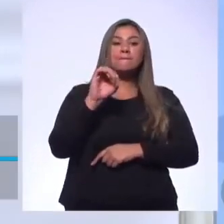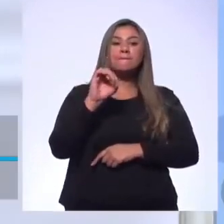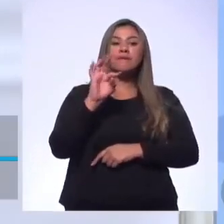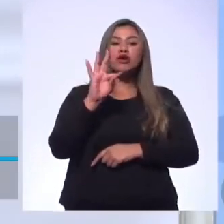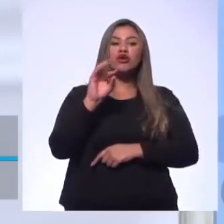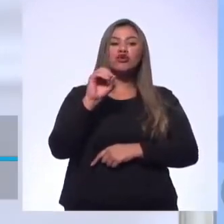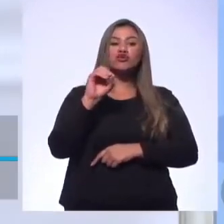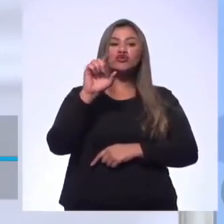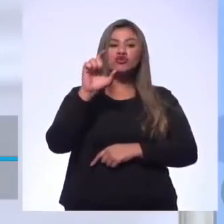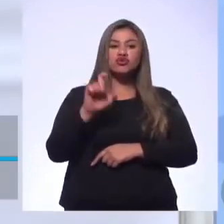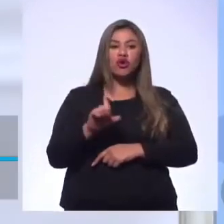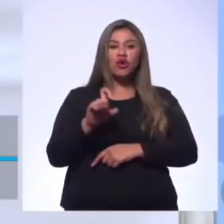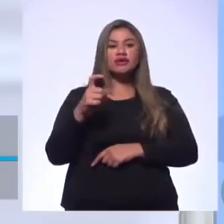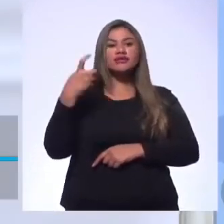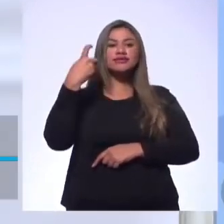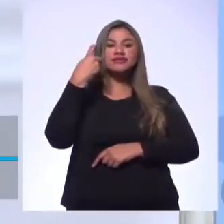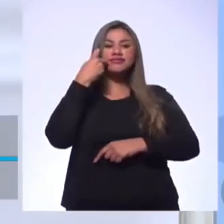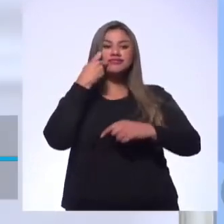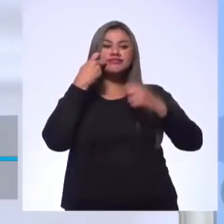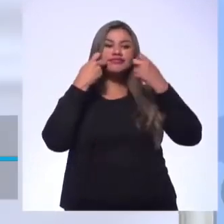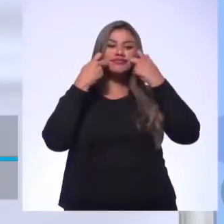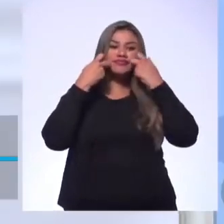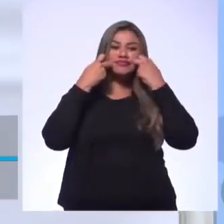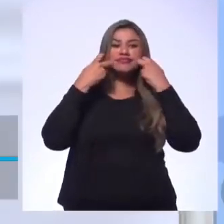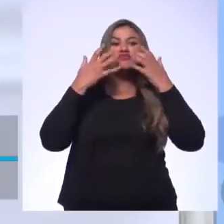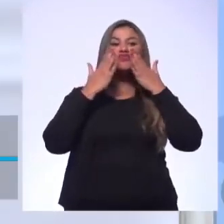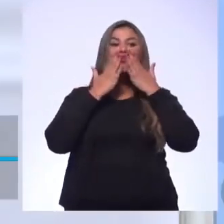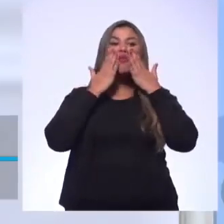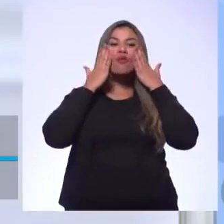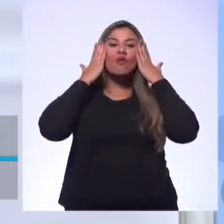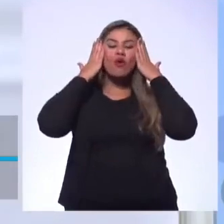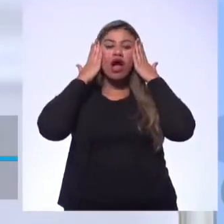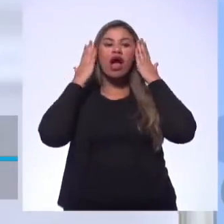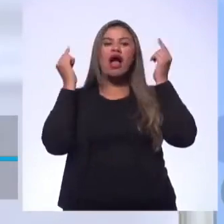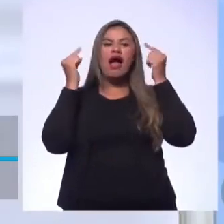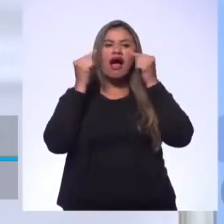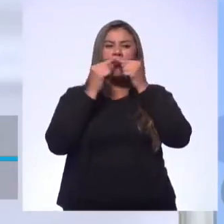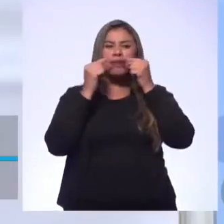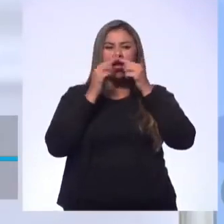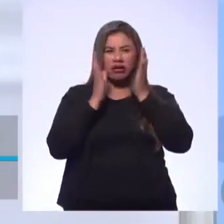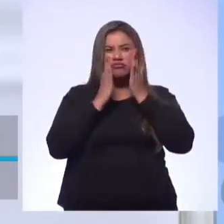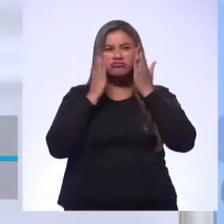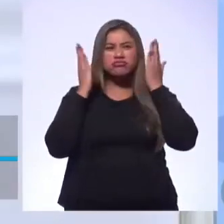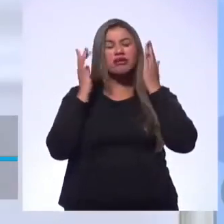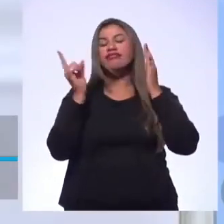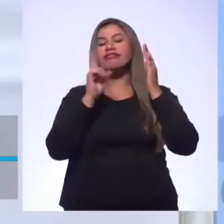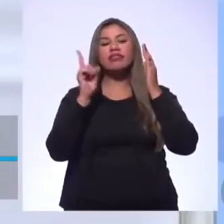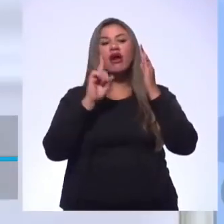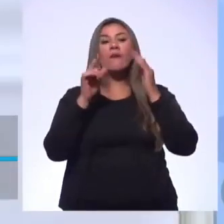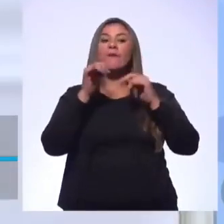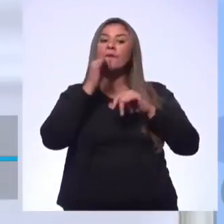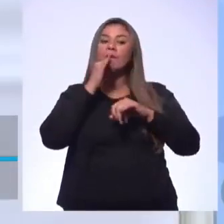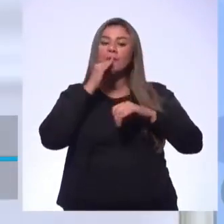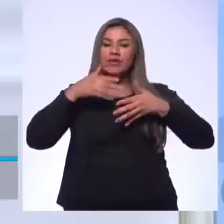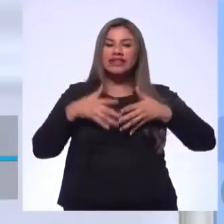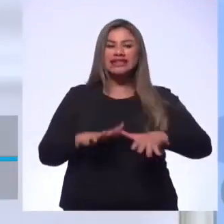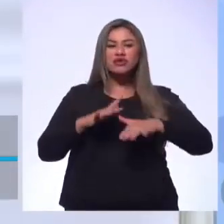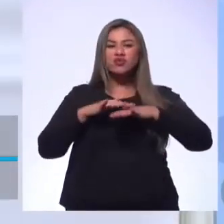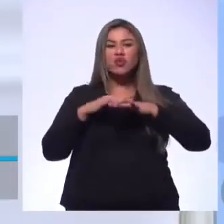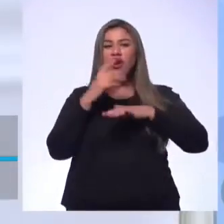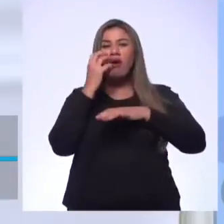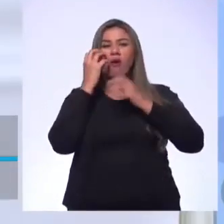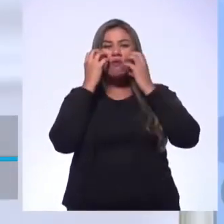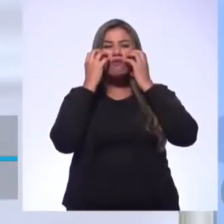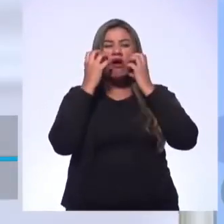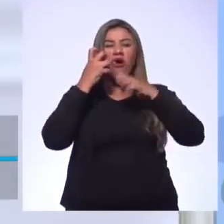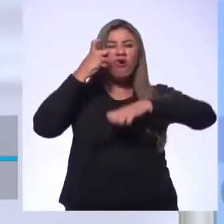com o músculo contraído e o músculo não relaxa. E aí você injetava um pouquinho e aí você aliviava a vida dessa pessoa.